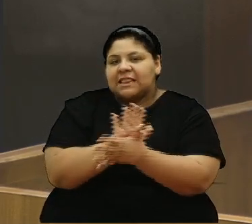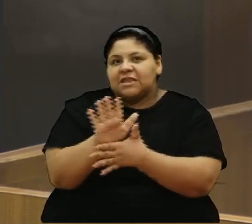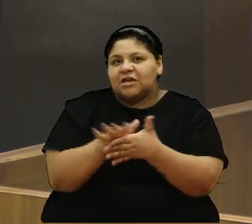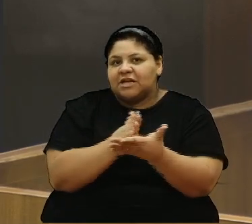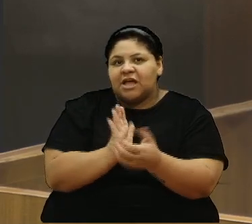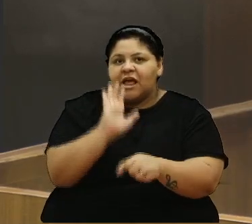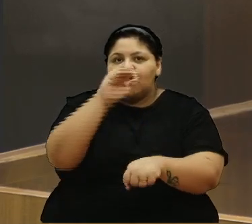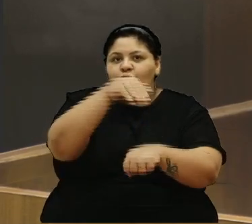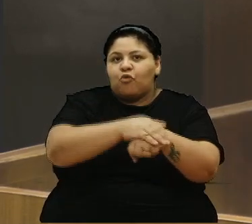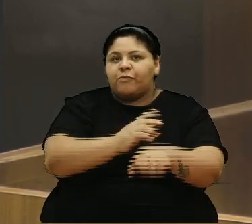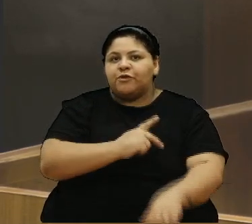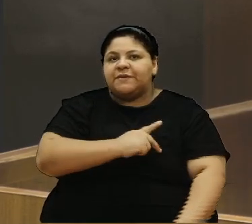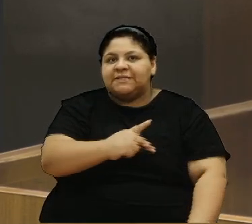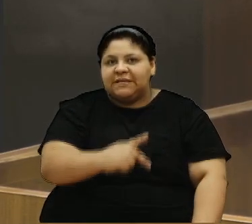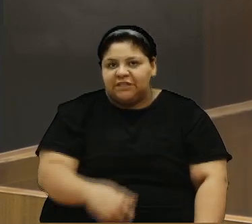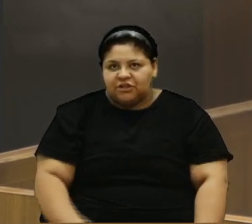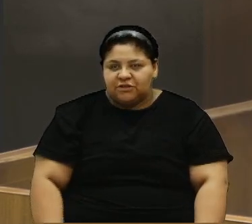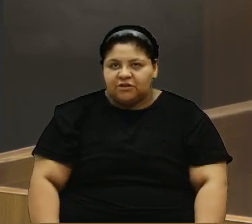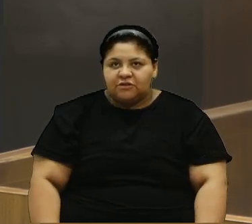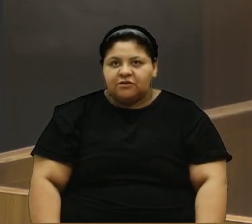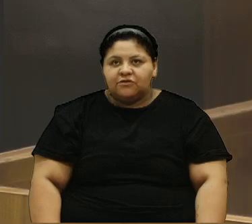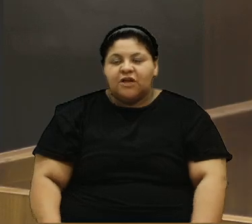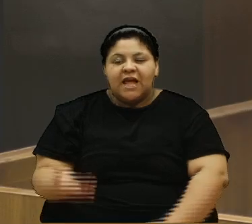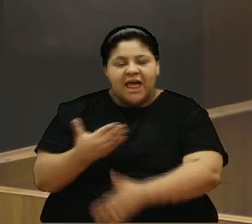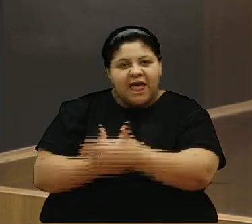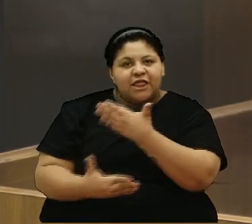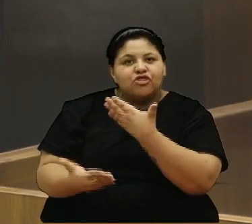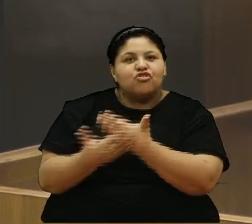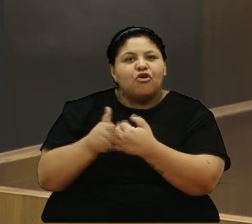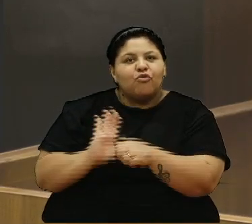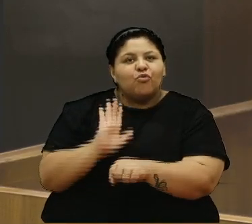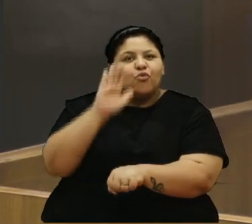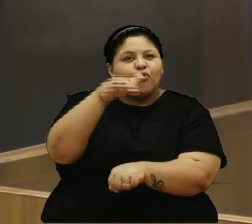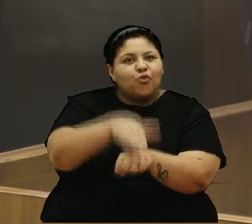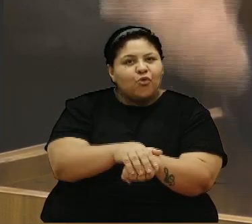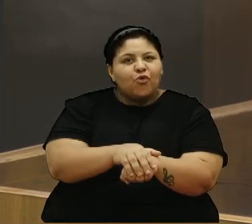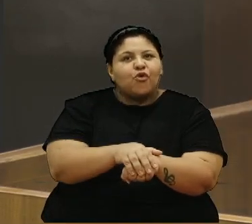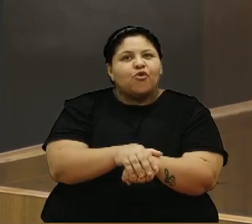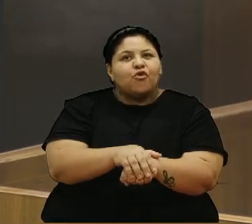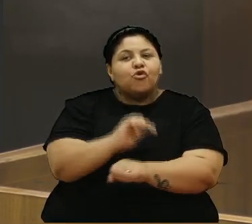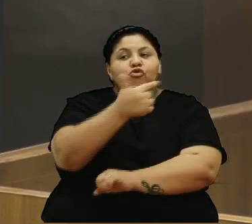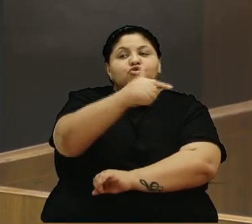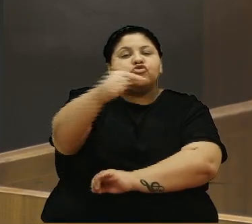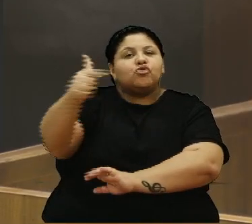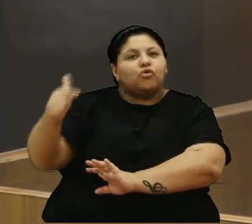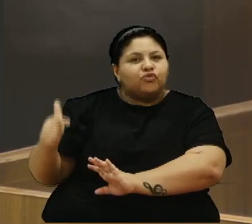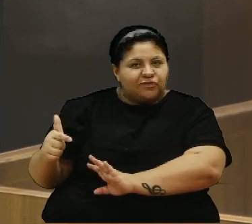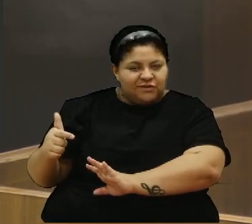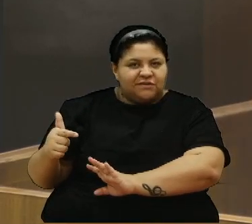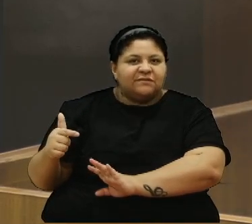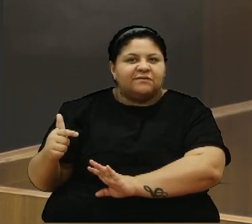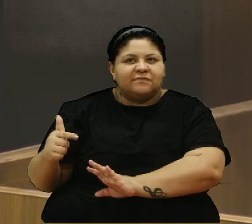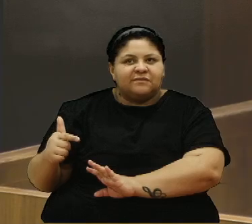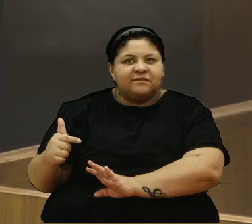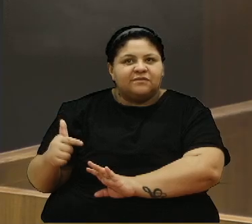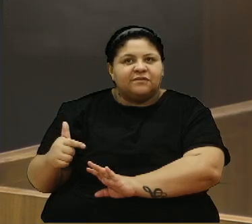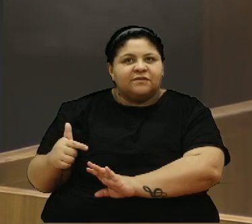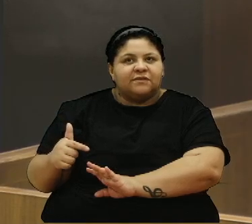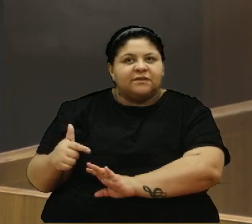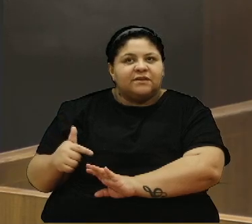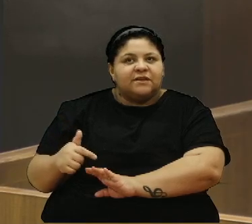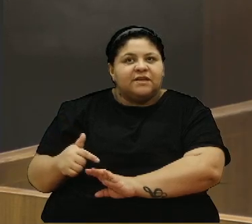é culpa do presidente. Tudo é culpa dos outros. E este